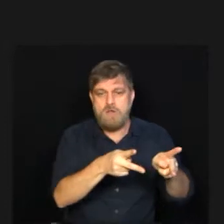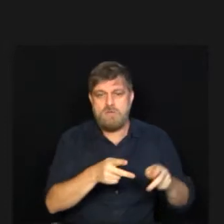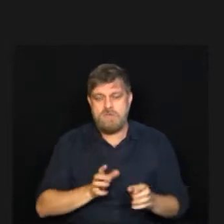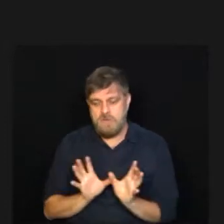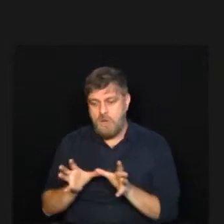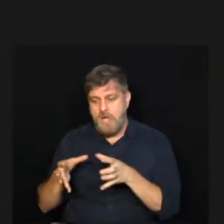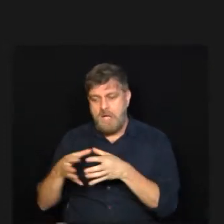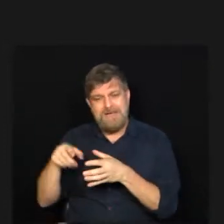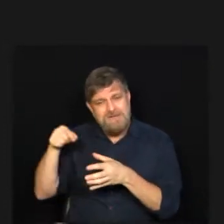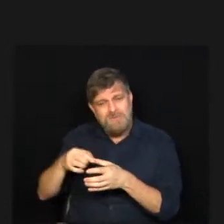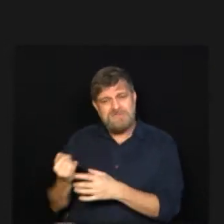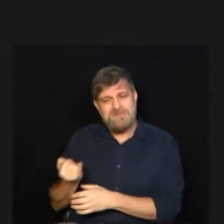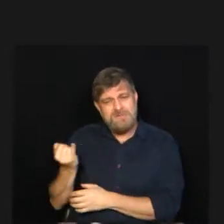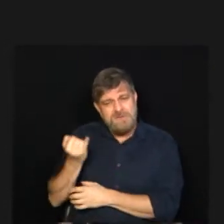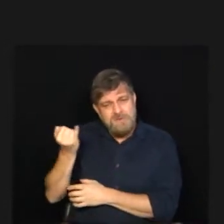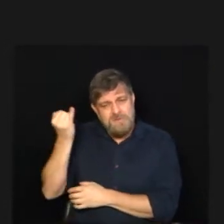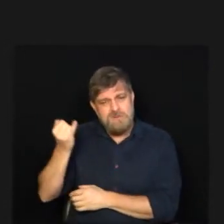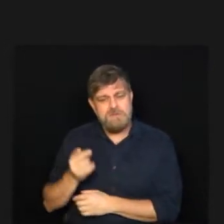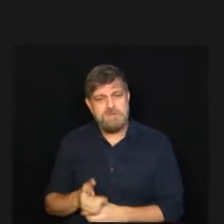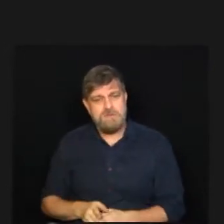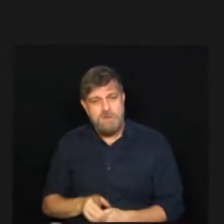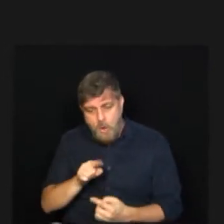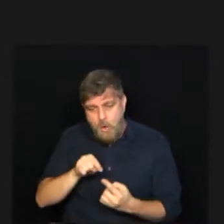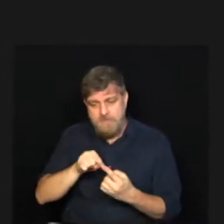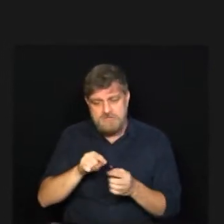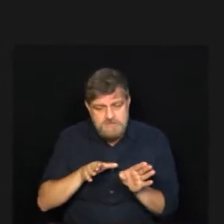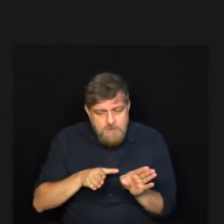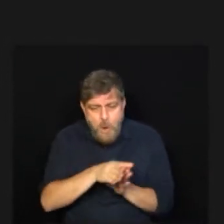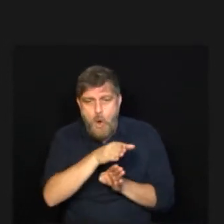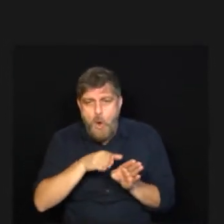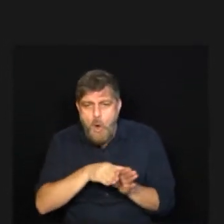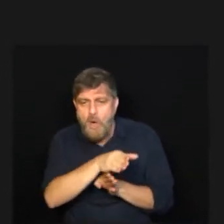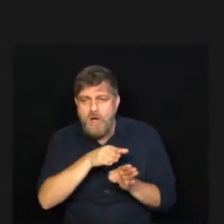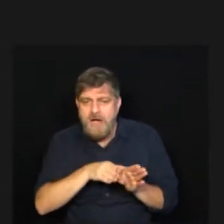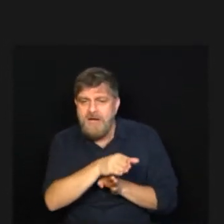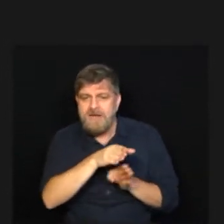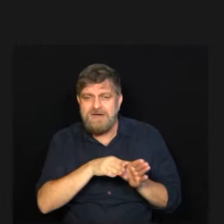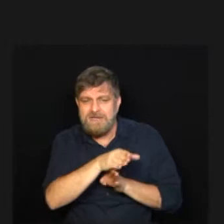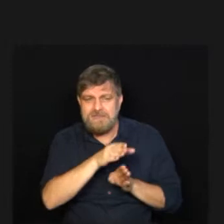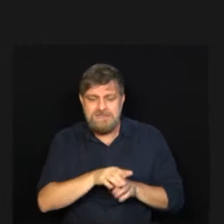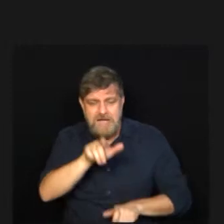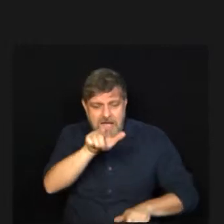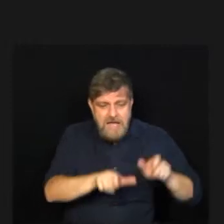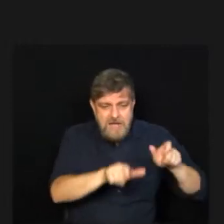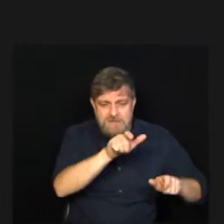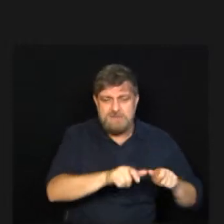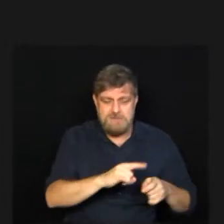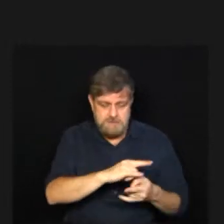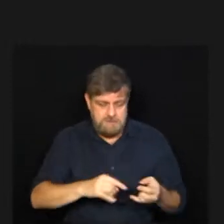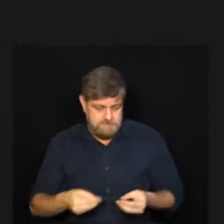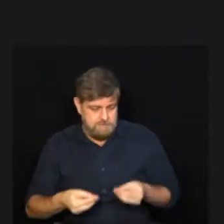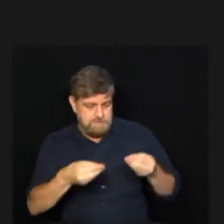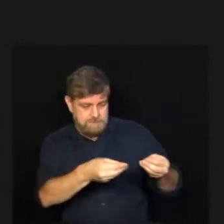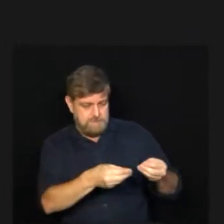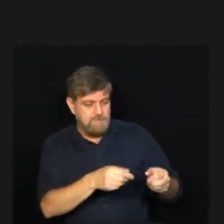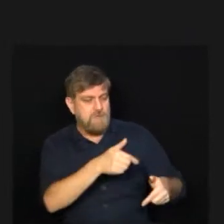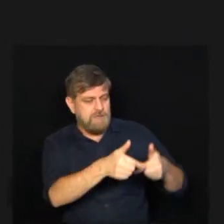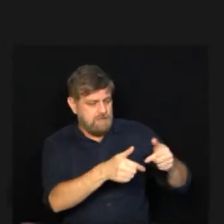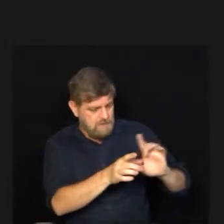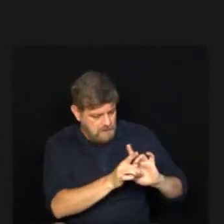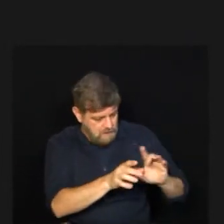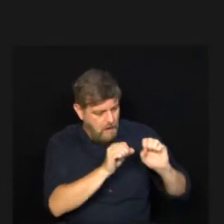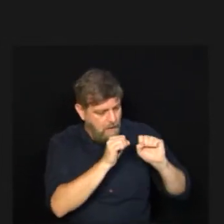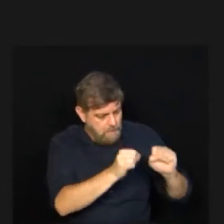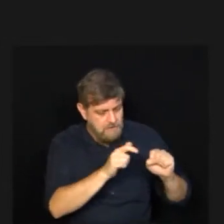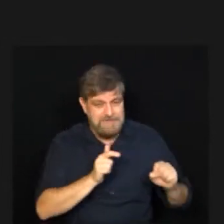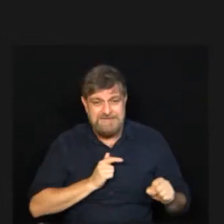comissão vai ser muito importante, inclusive, para orientar as permissões que são dadas, a gente estudar, porque tem